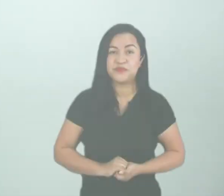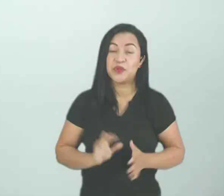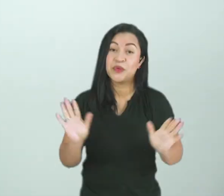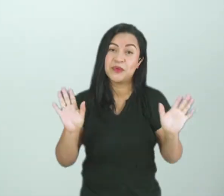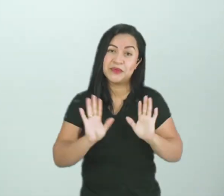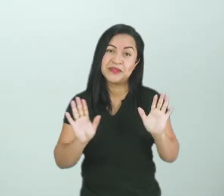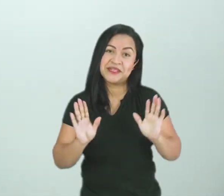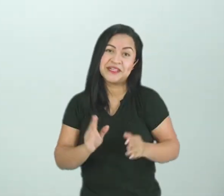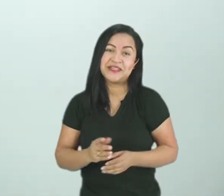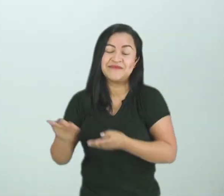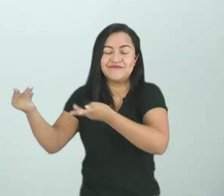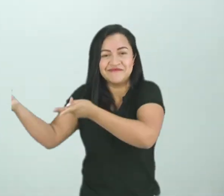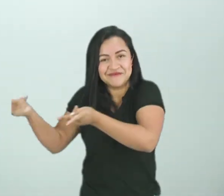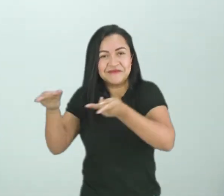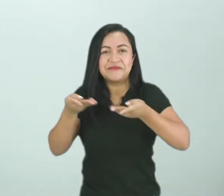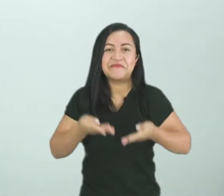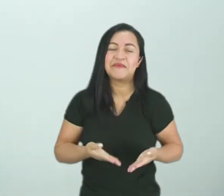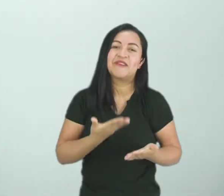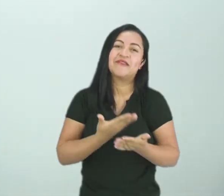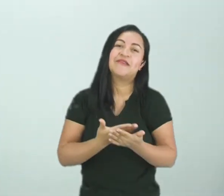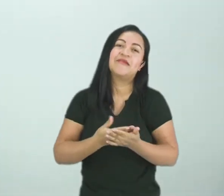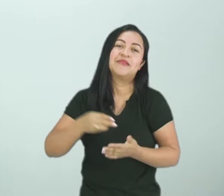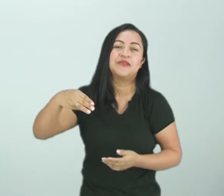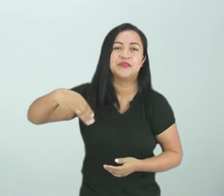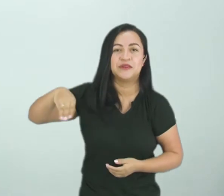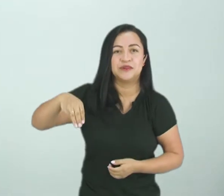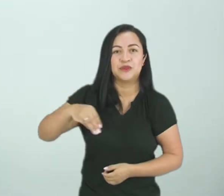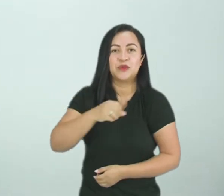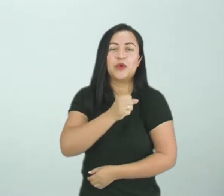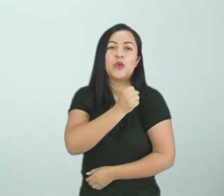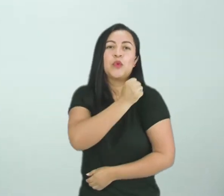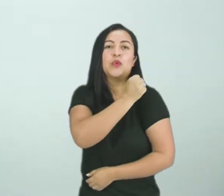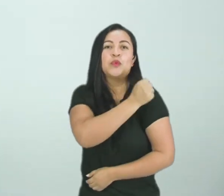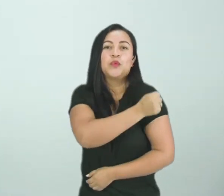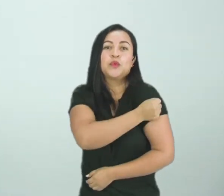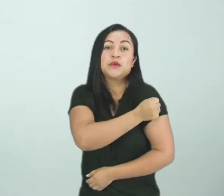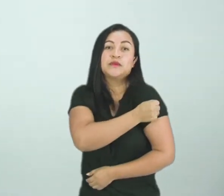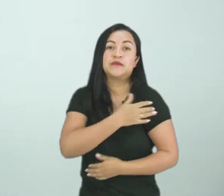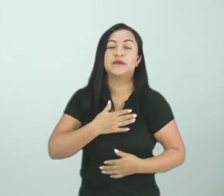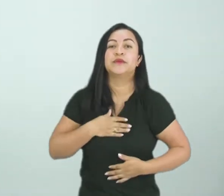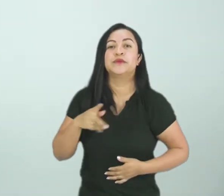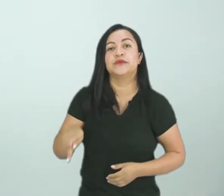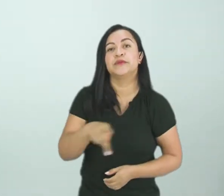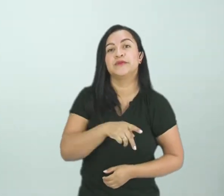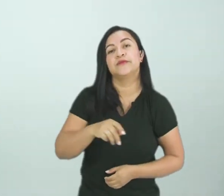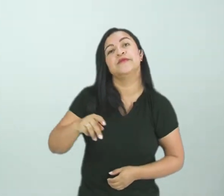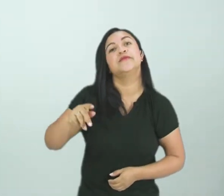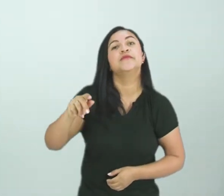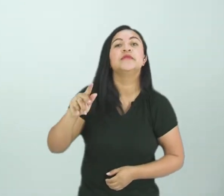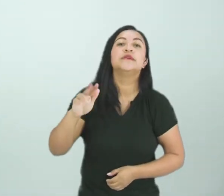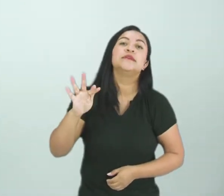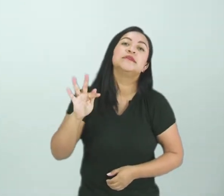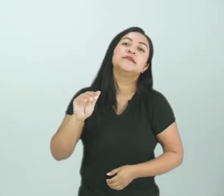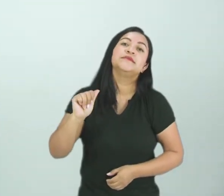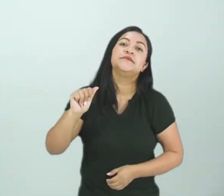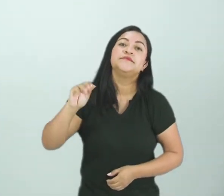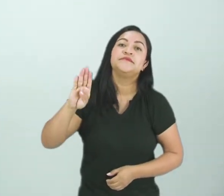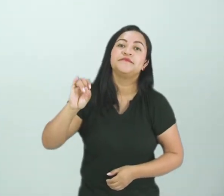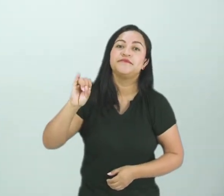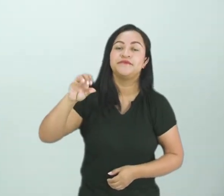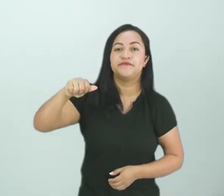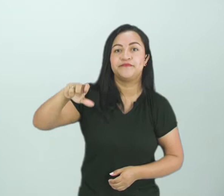Olá, sejam bem-vindos a mais uma aula de matemática do 8º ano. Eu sou a professora Fabiane Farias e na aula de hoje